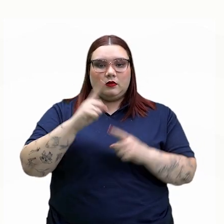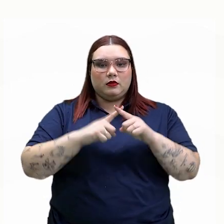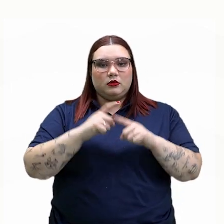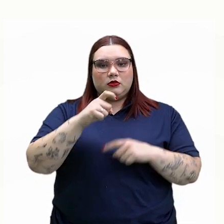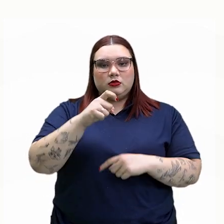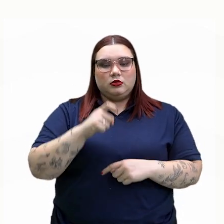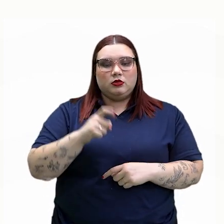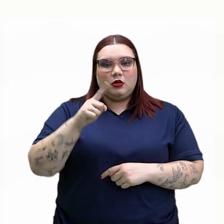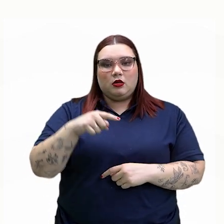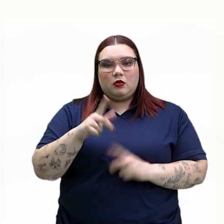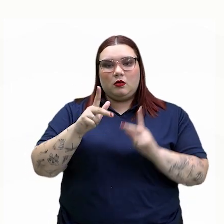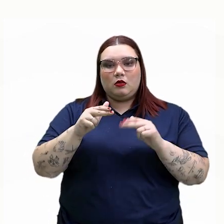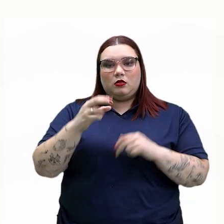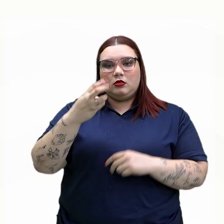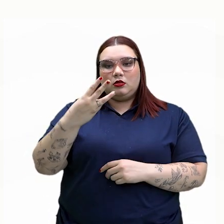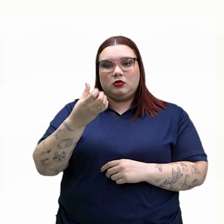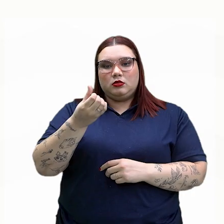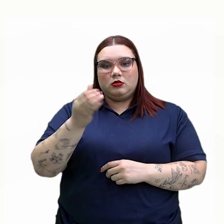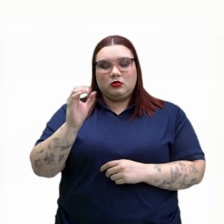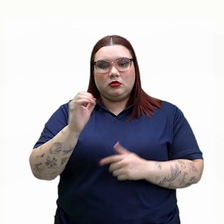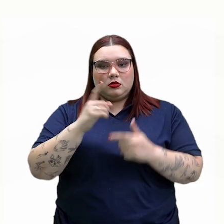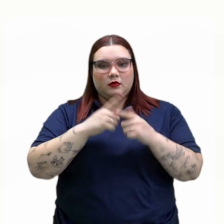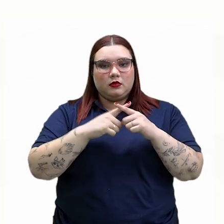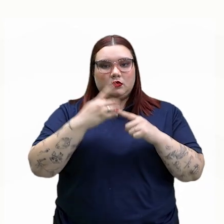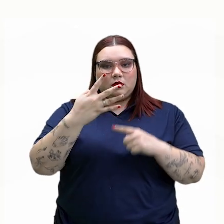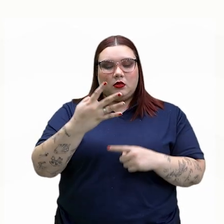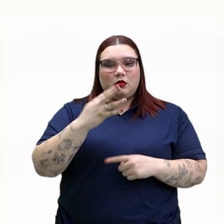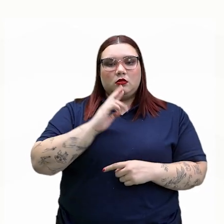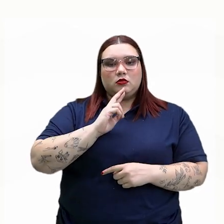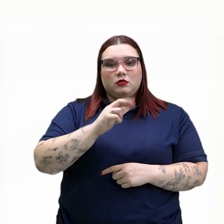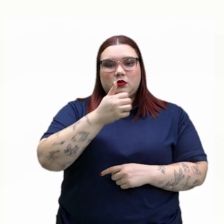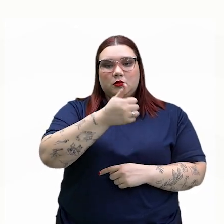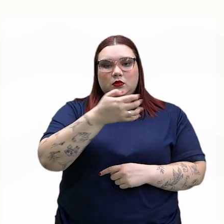é igual a 360 vezes 4, dividindo, dá